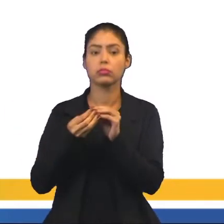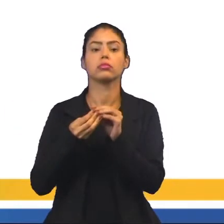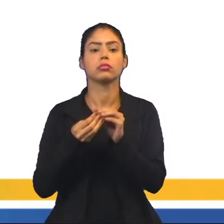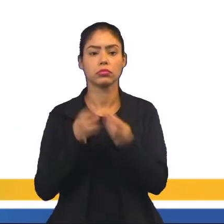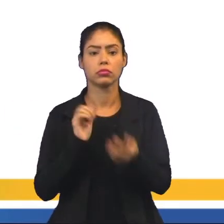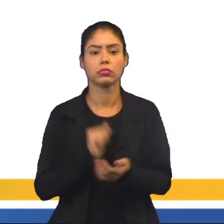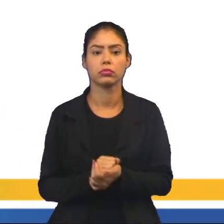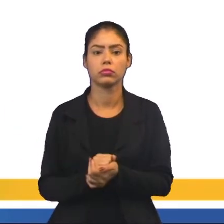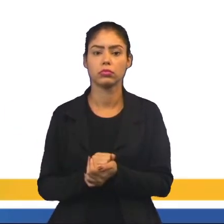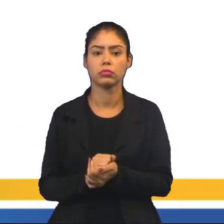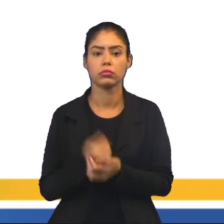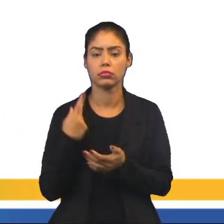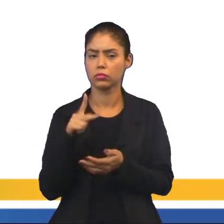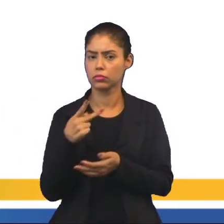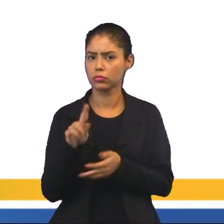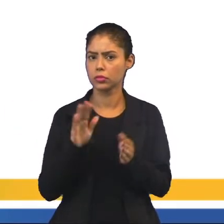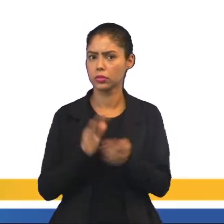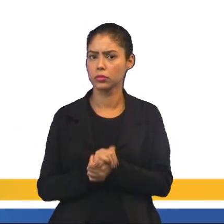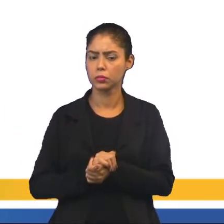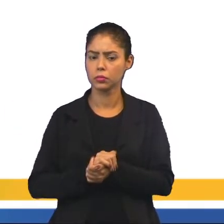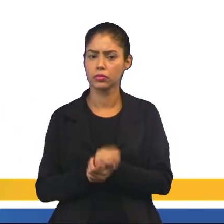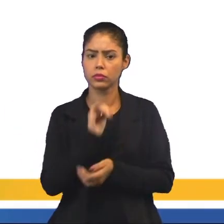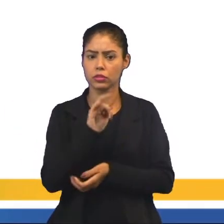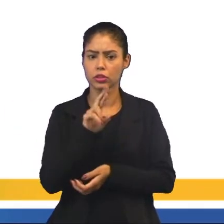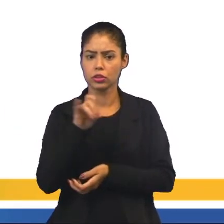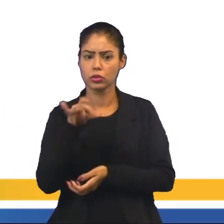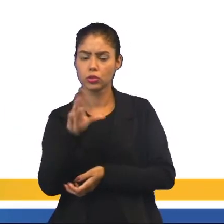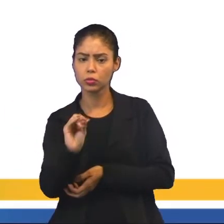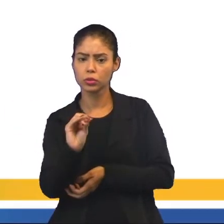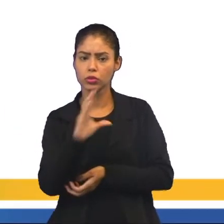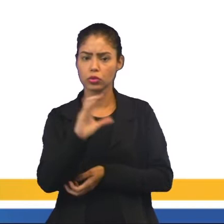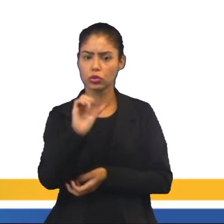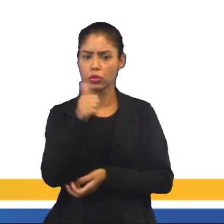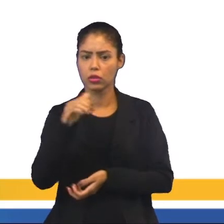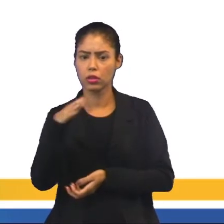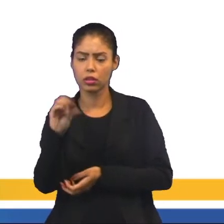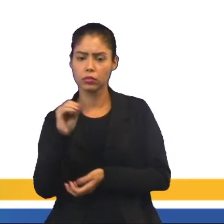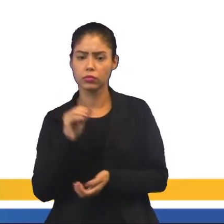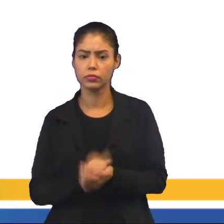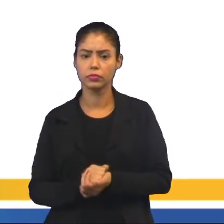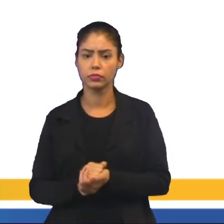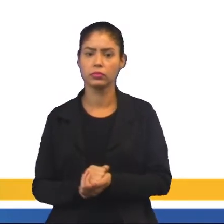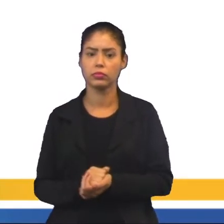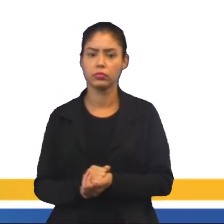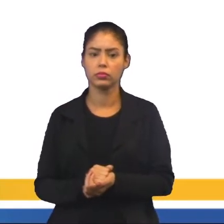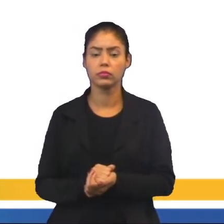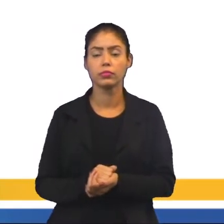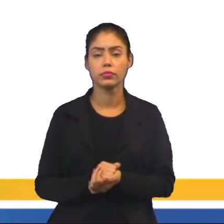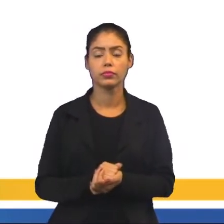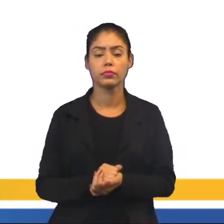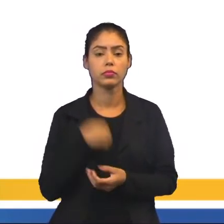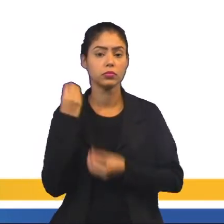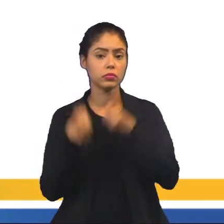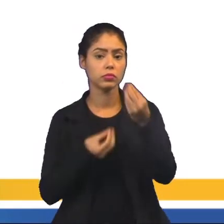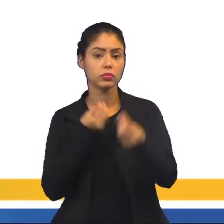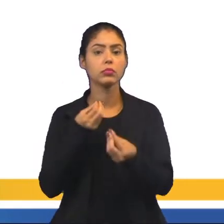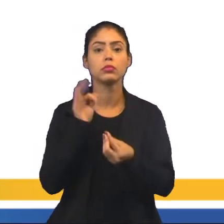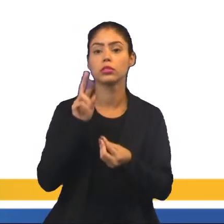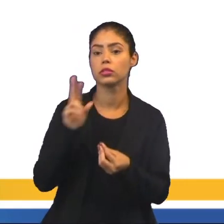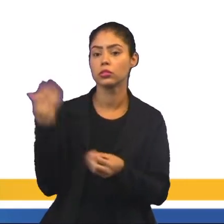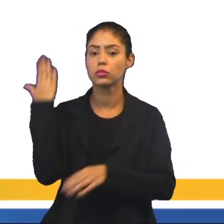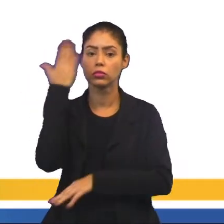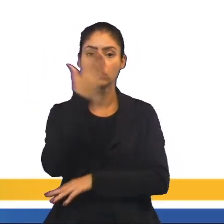se consolida, né, e se coloca como os instrumentos de coerção ou coação como fiador